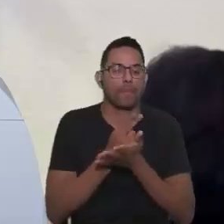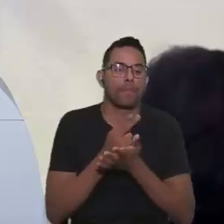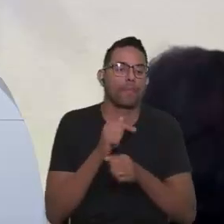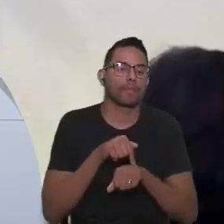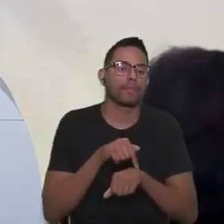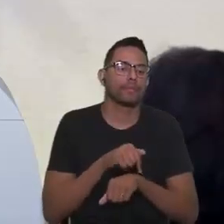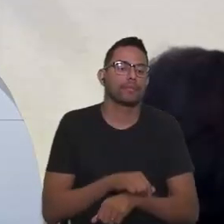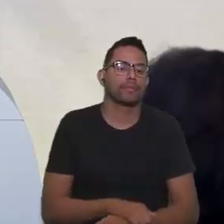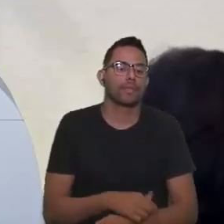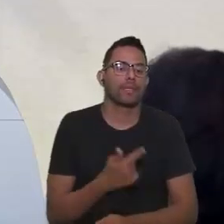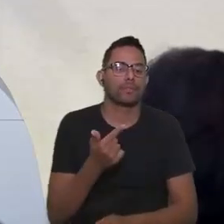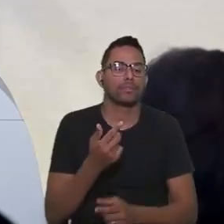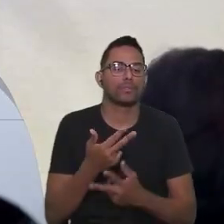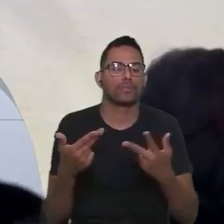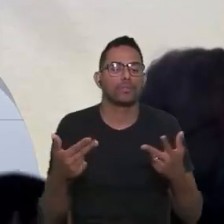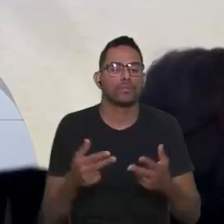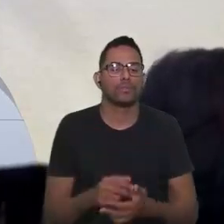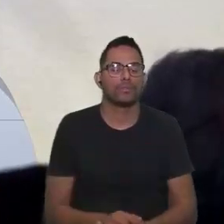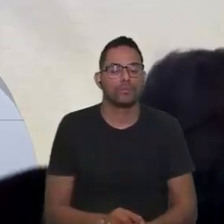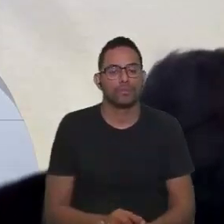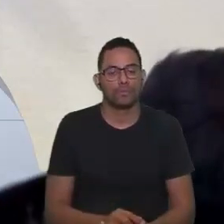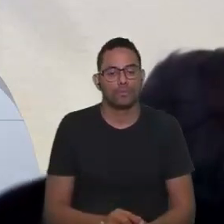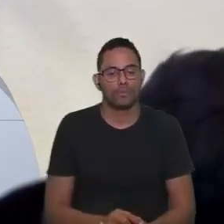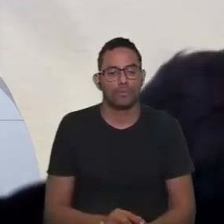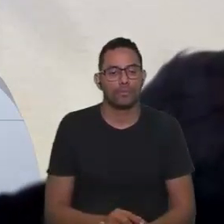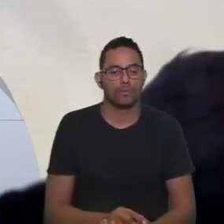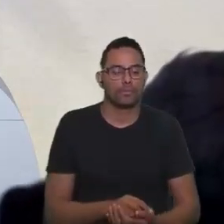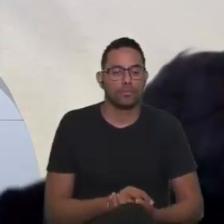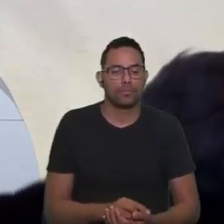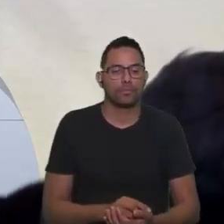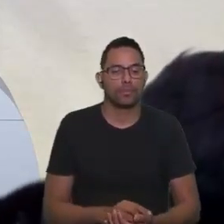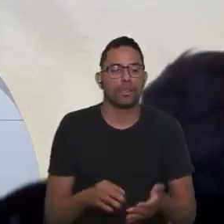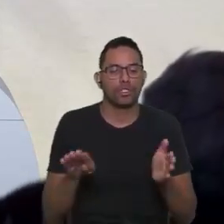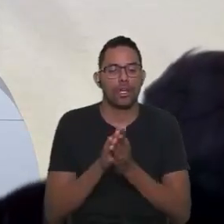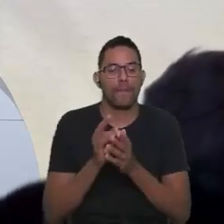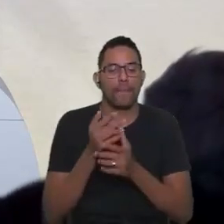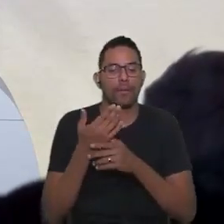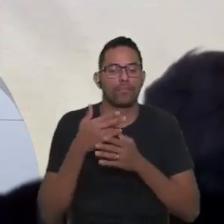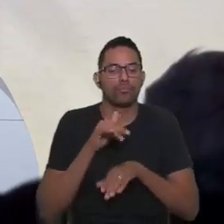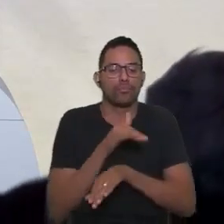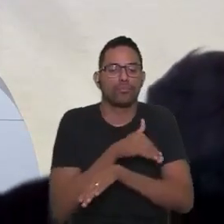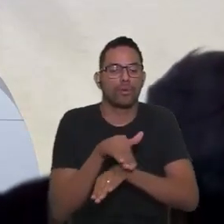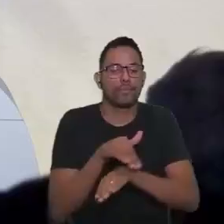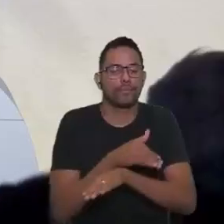mesmo tempo, essas duas coisas, né, e que aterriza tão bem numa avenida.